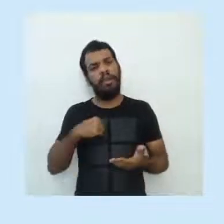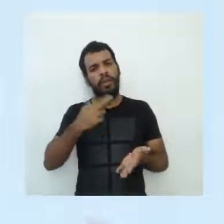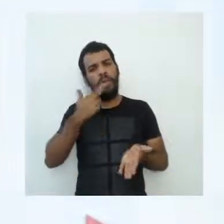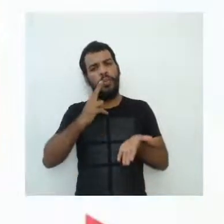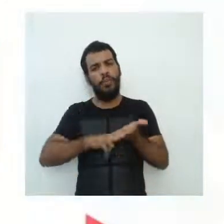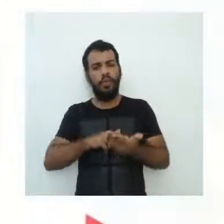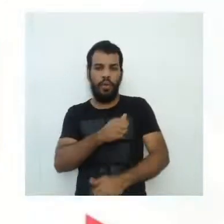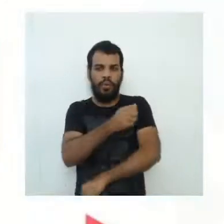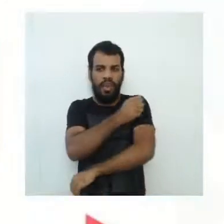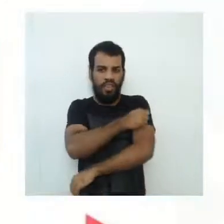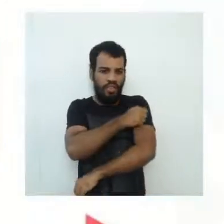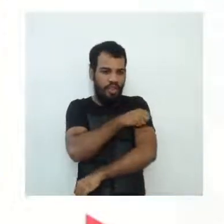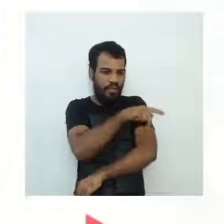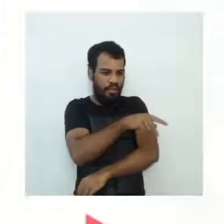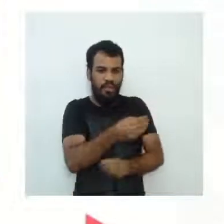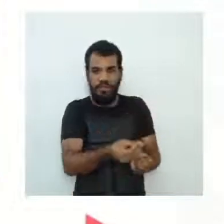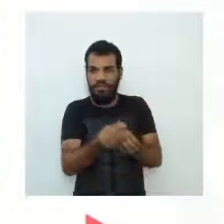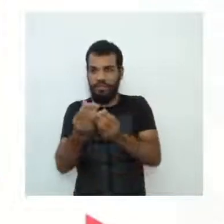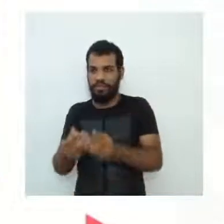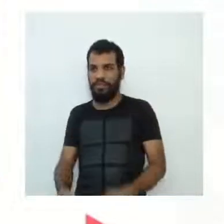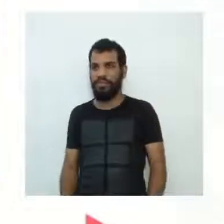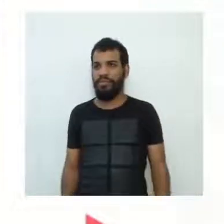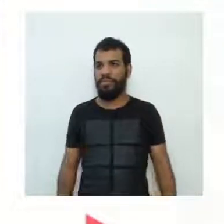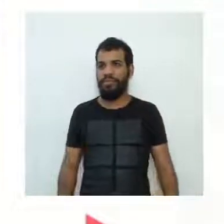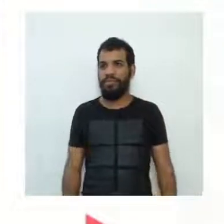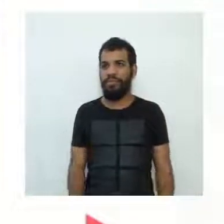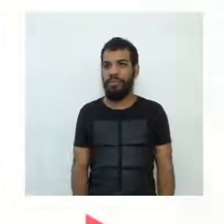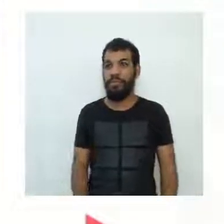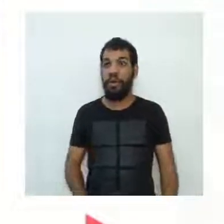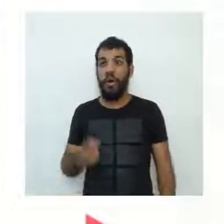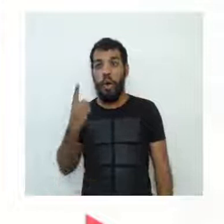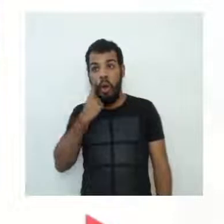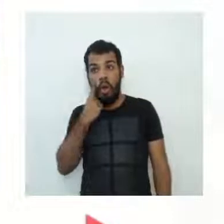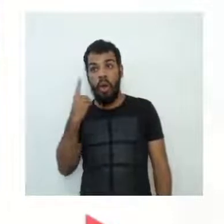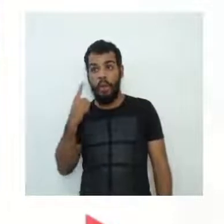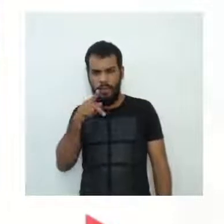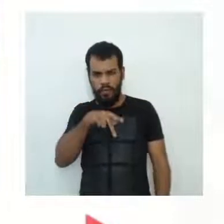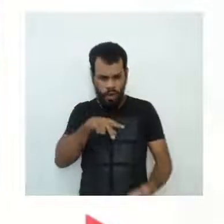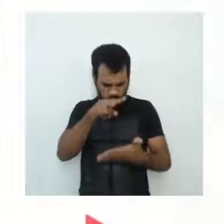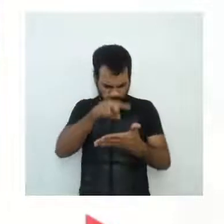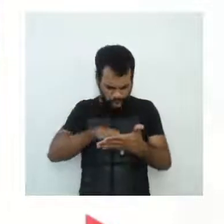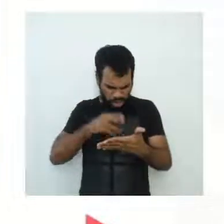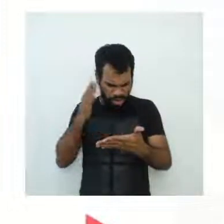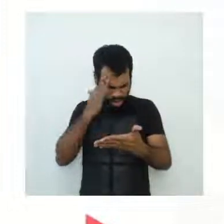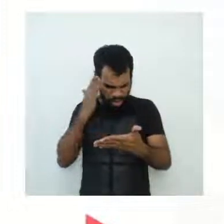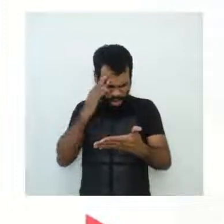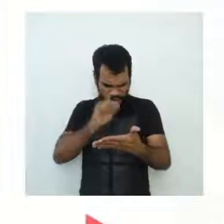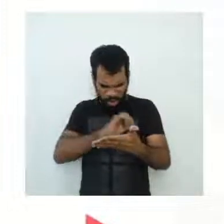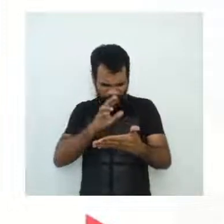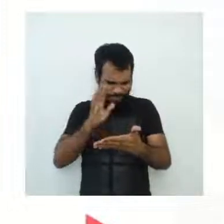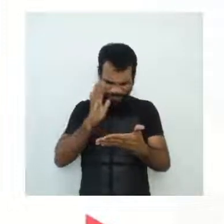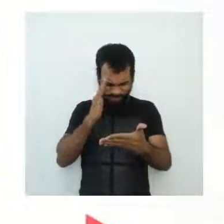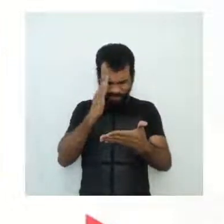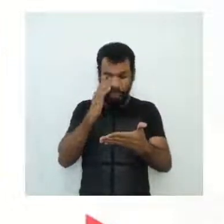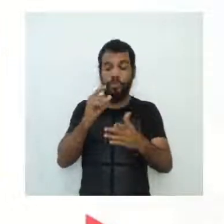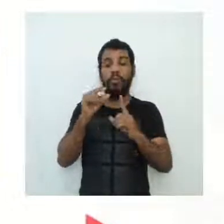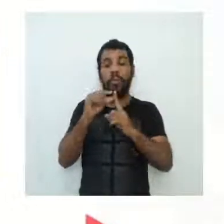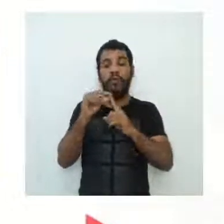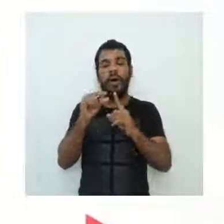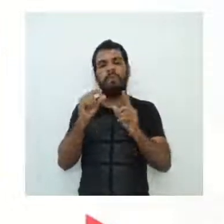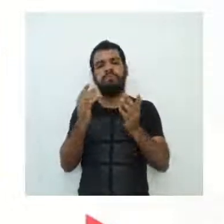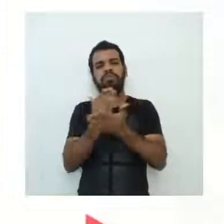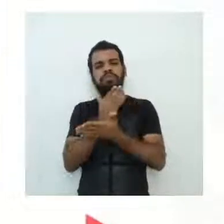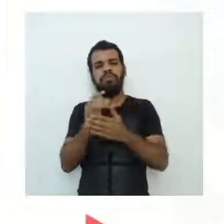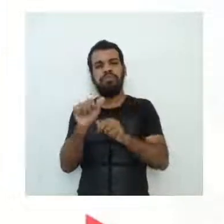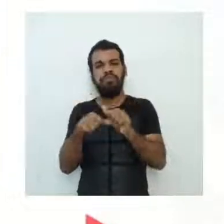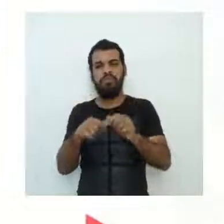de um aluno para o professor. Olha a dificuldade do professor em compreender o que está escrito na carta. Vocês vão ver que não é